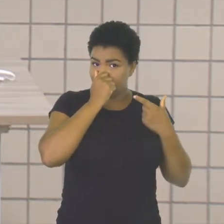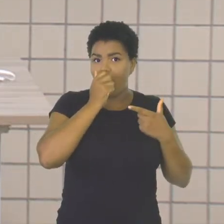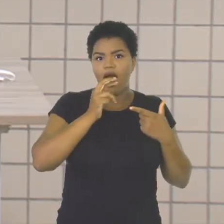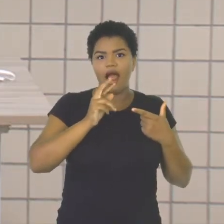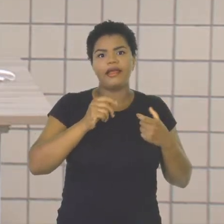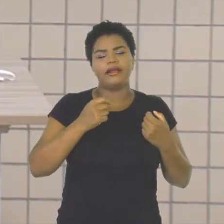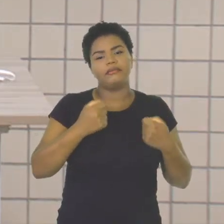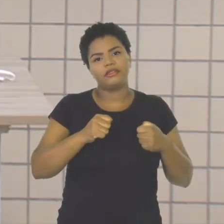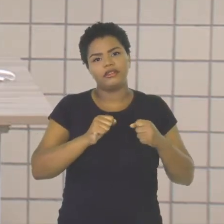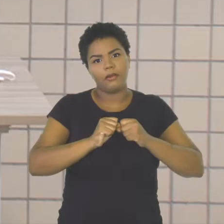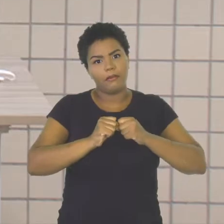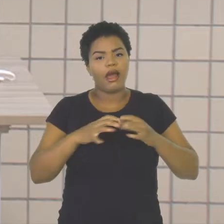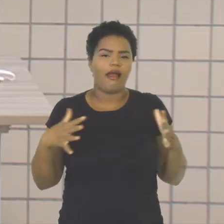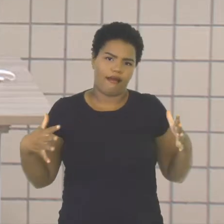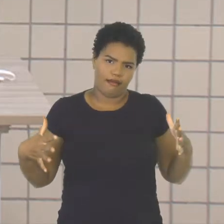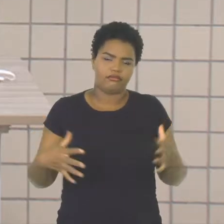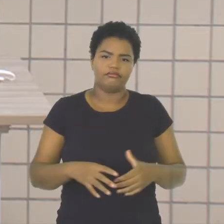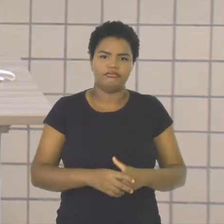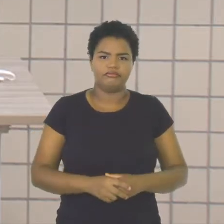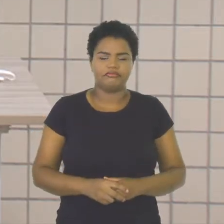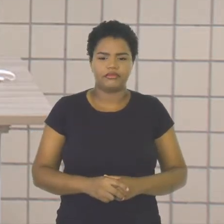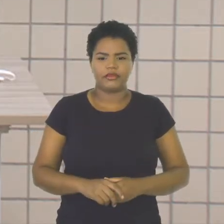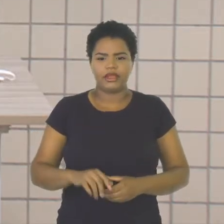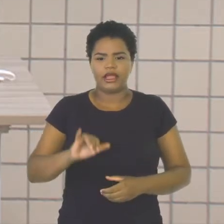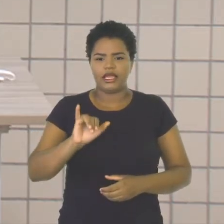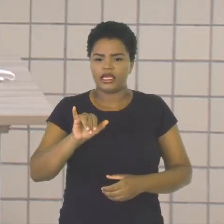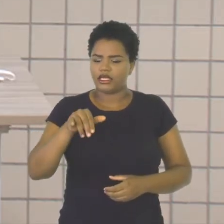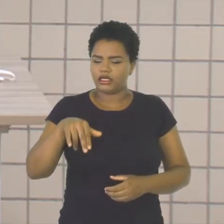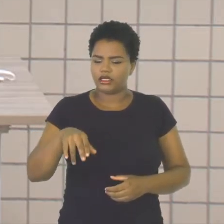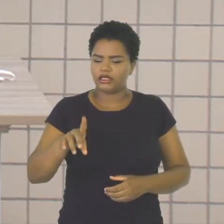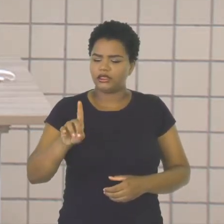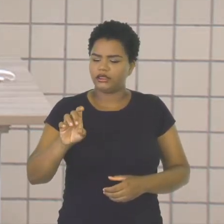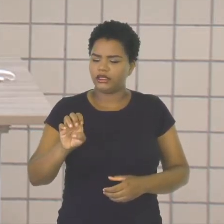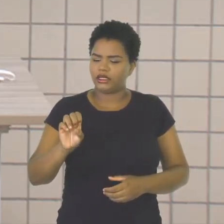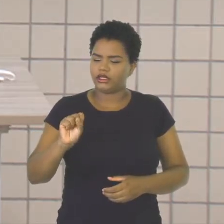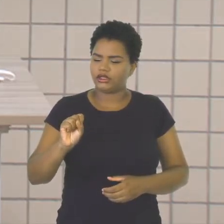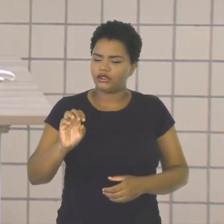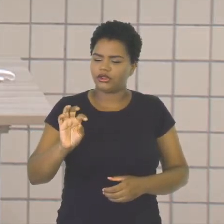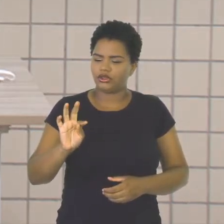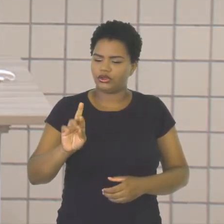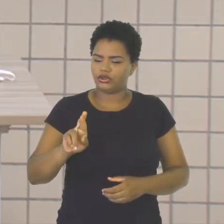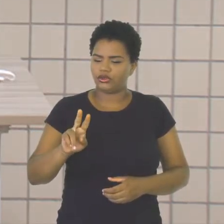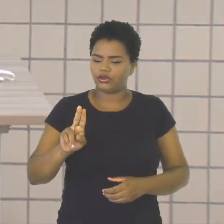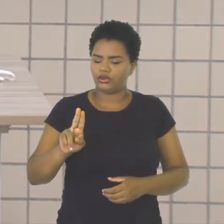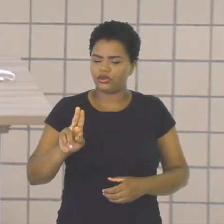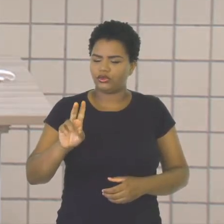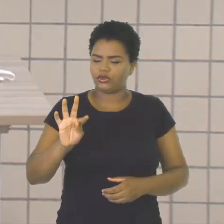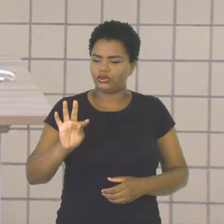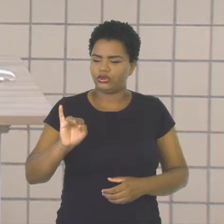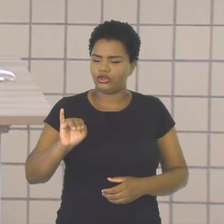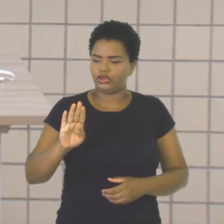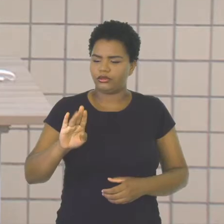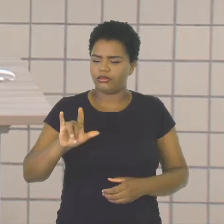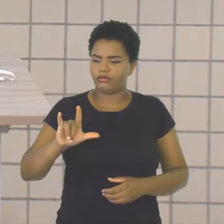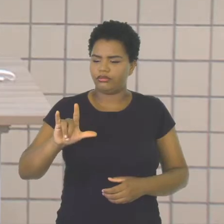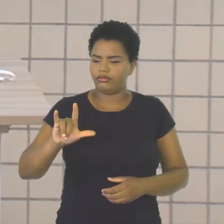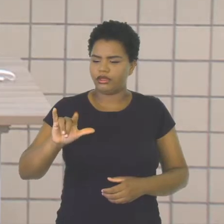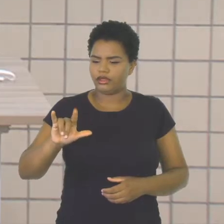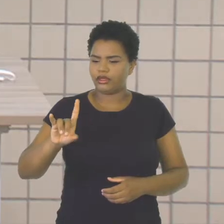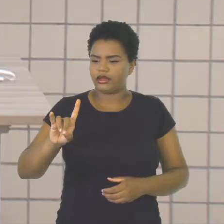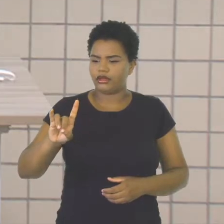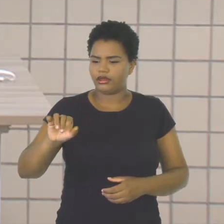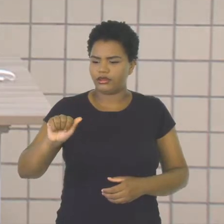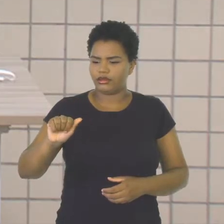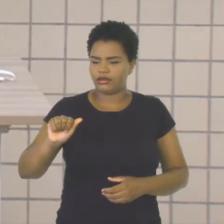tá? A questão da indestrutibilidade é a mesma coisa. Se a gente for pensar, professora,